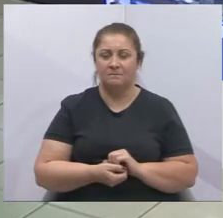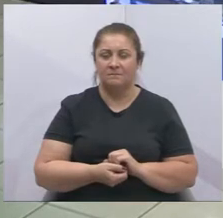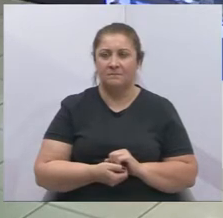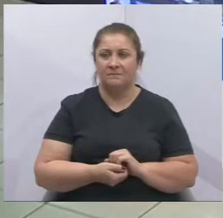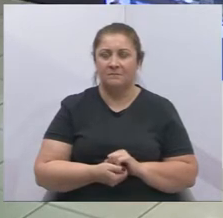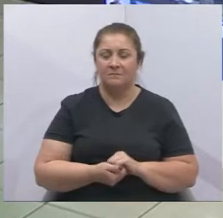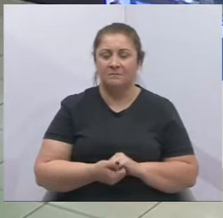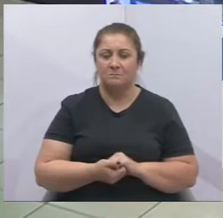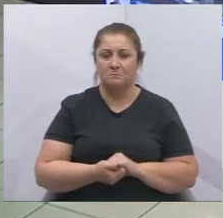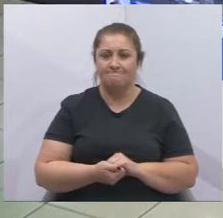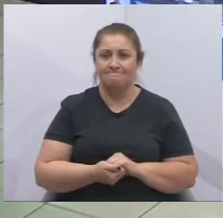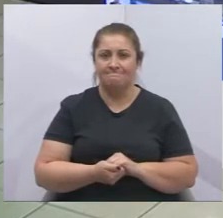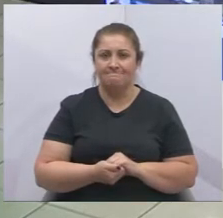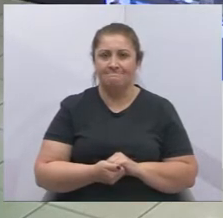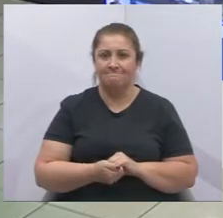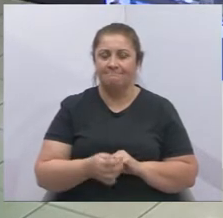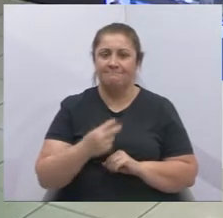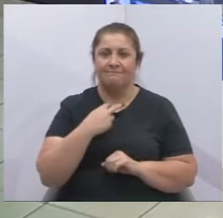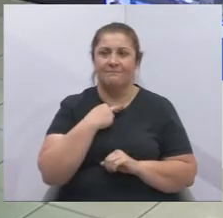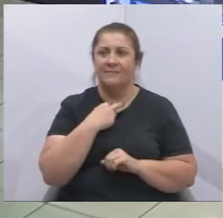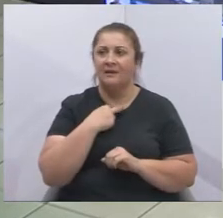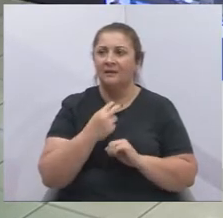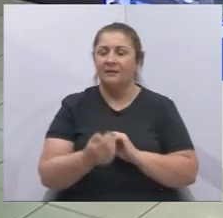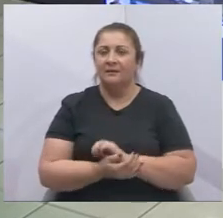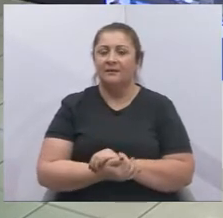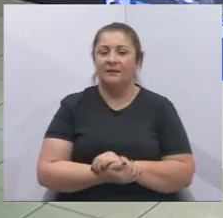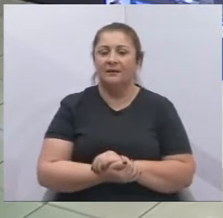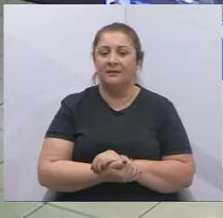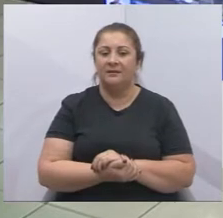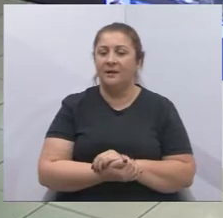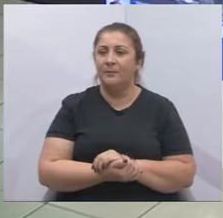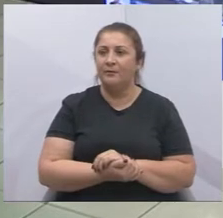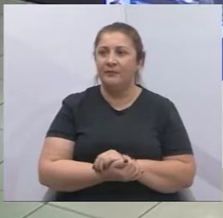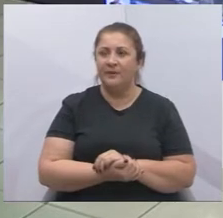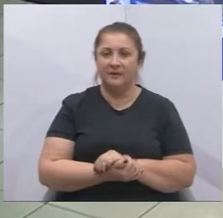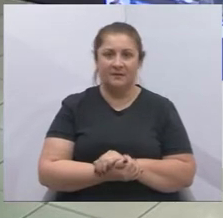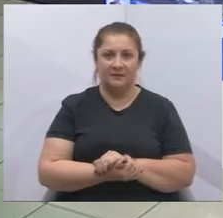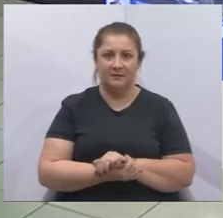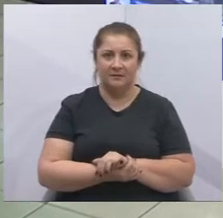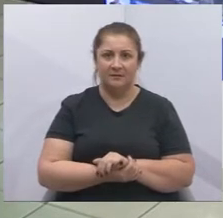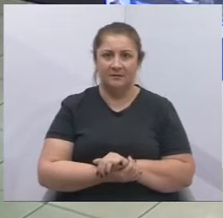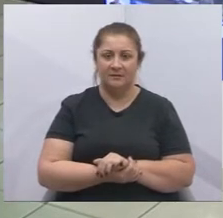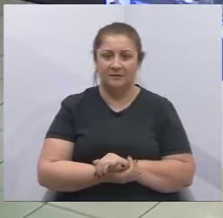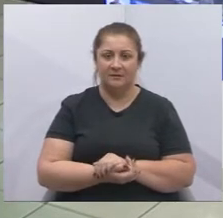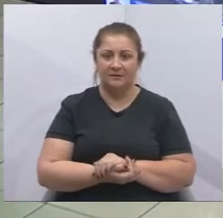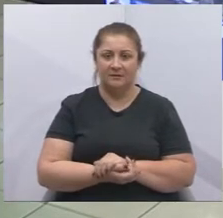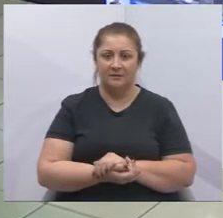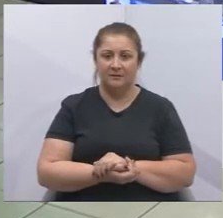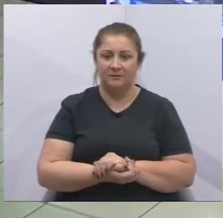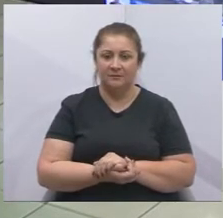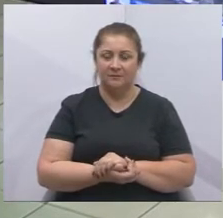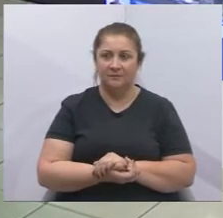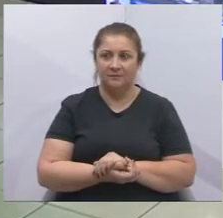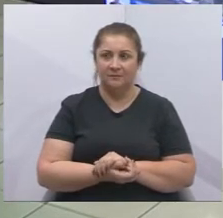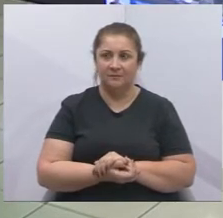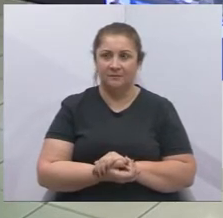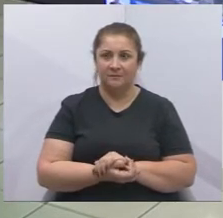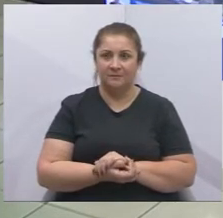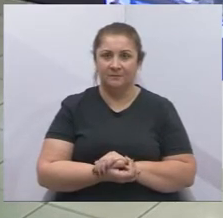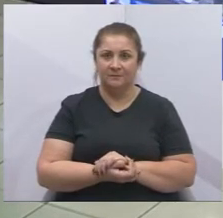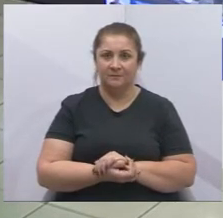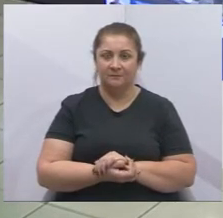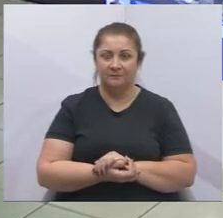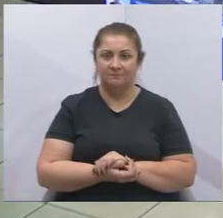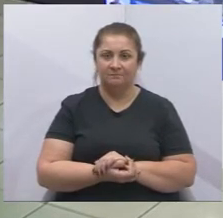Artigo 5º. O não cumprimento dispositivo dessa lei acarretará as seguintes sanções nessa ordem.